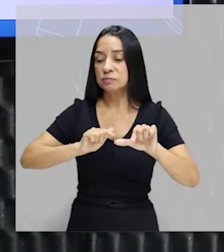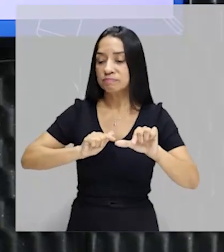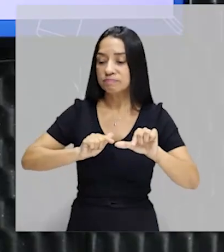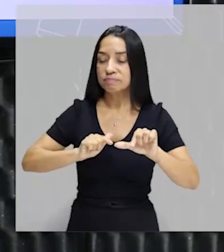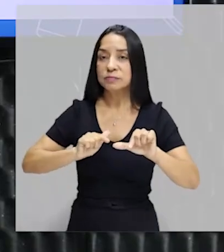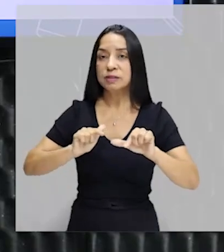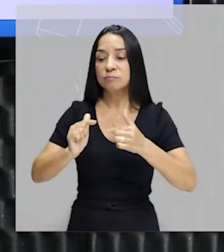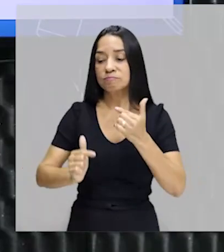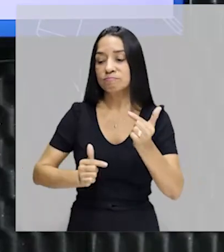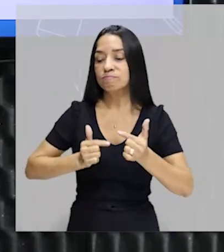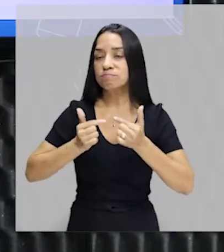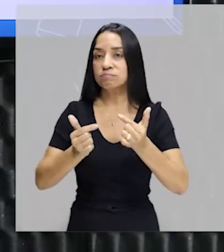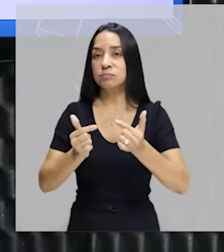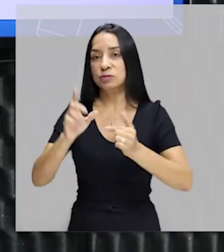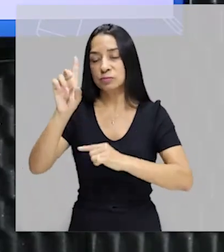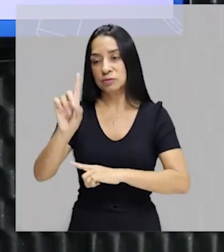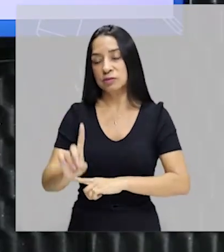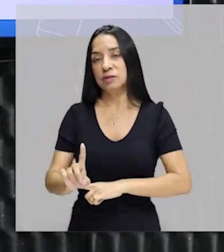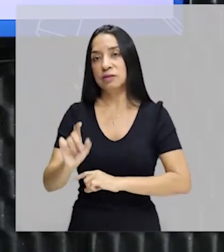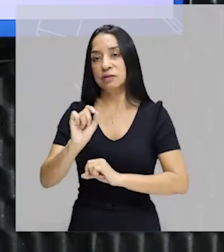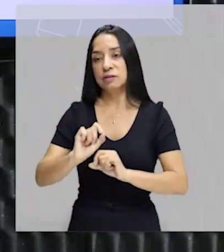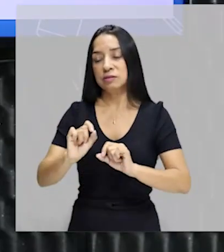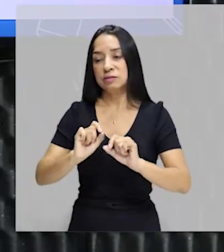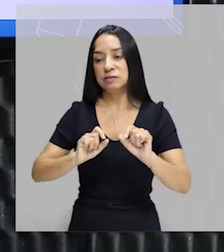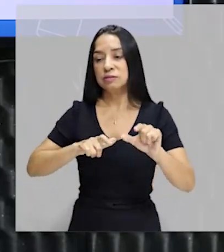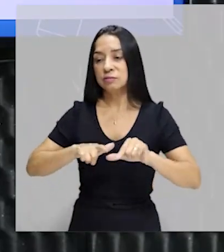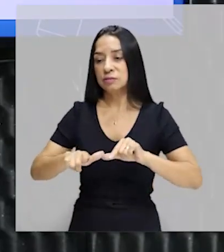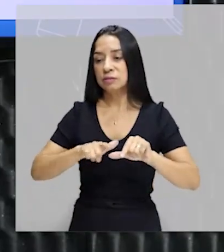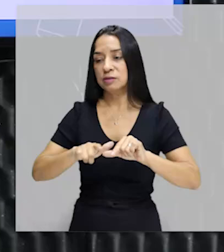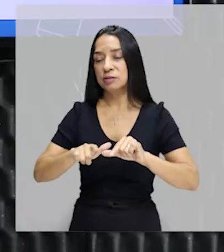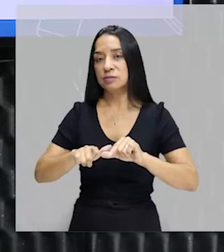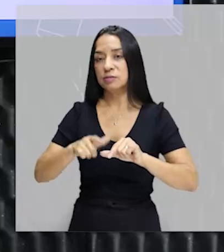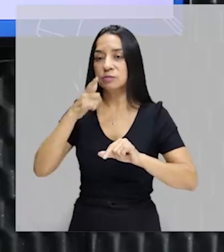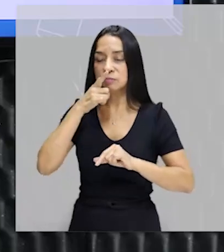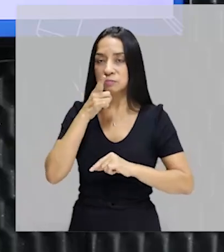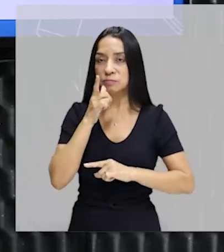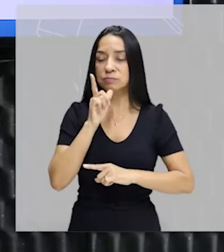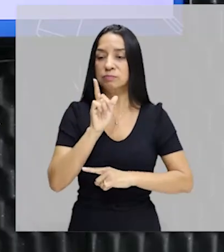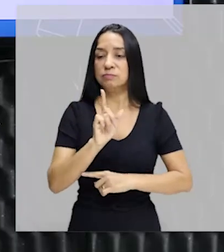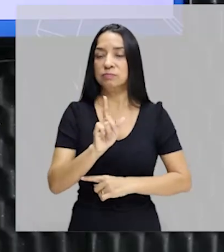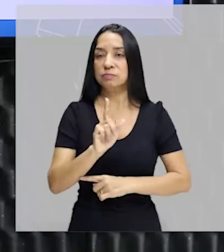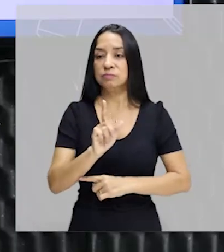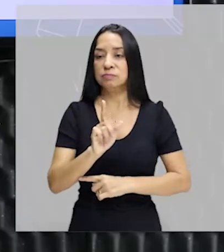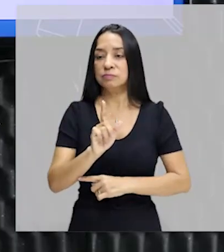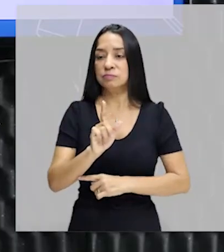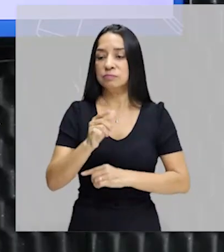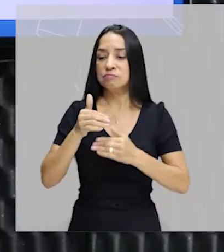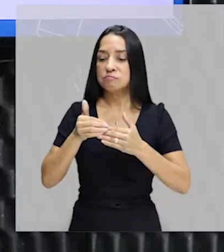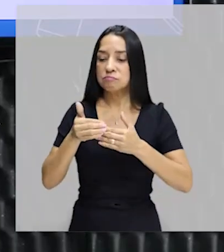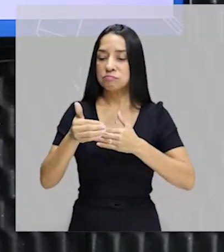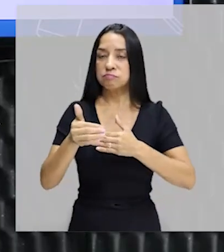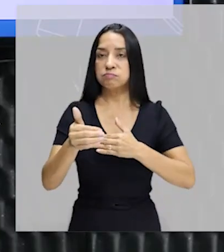por direitos, é que esses trabalhadores vão conseguir com o passar do tempo,